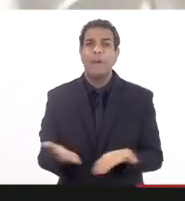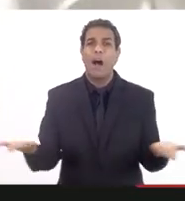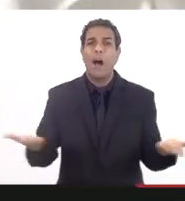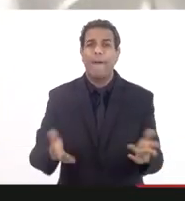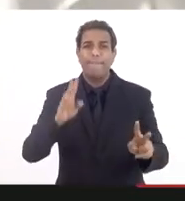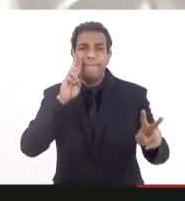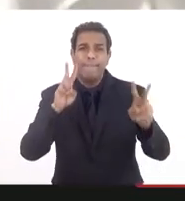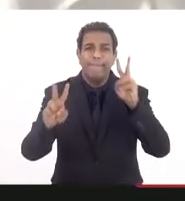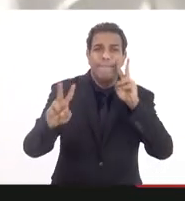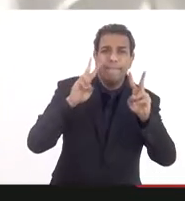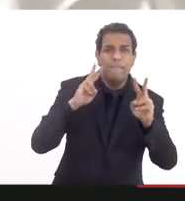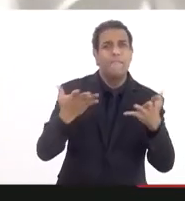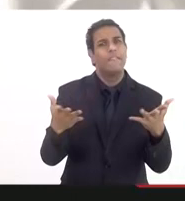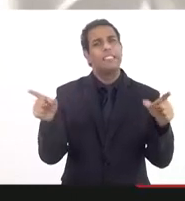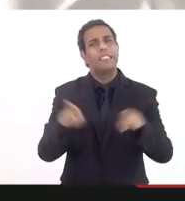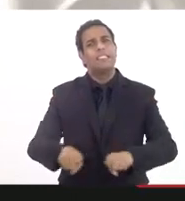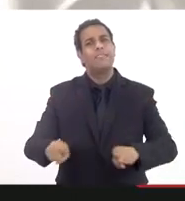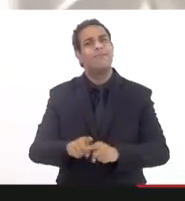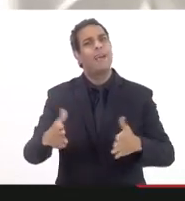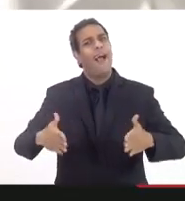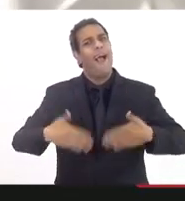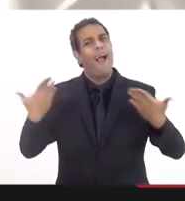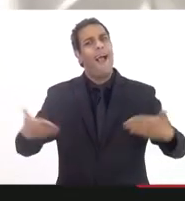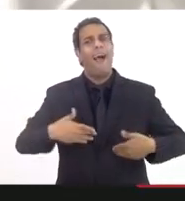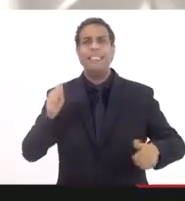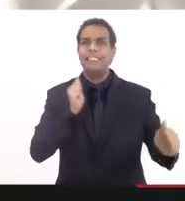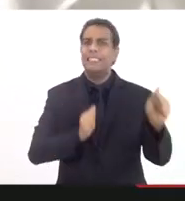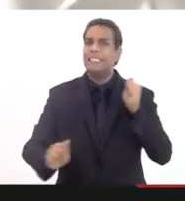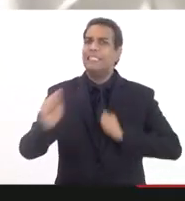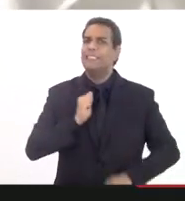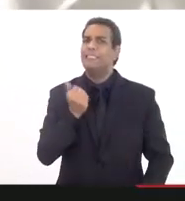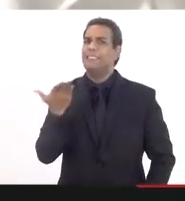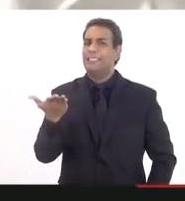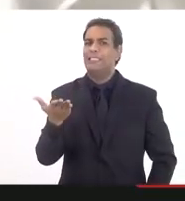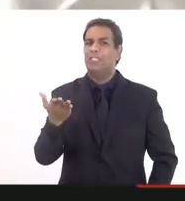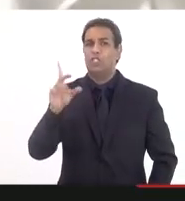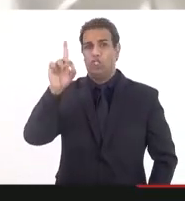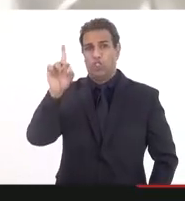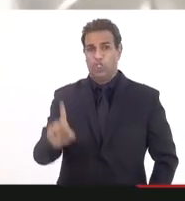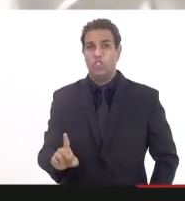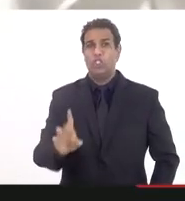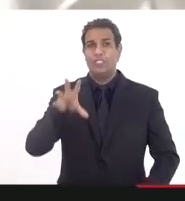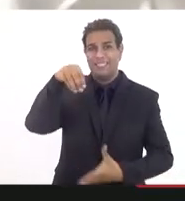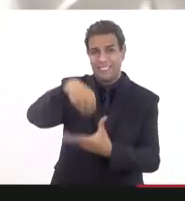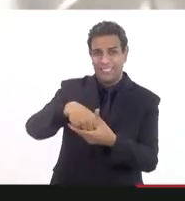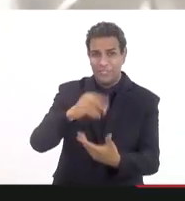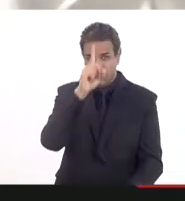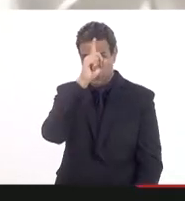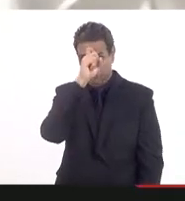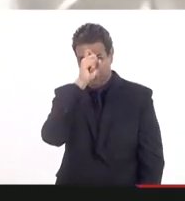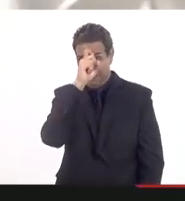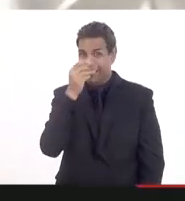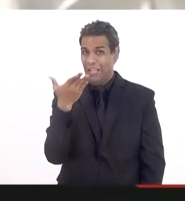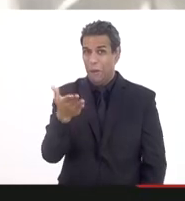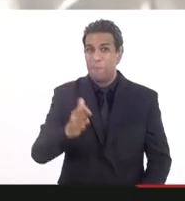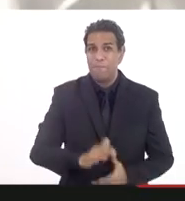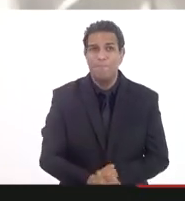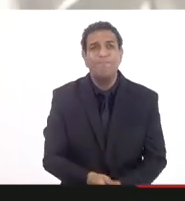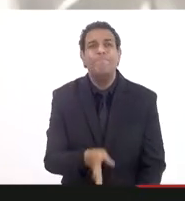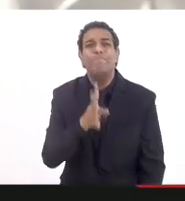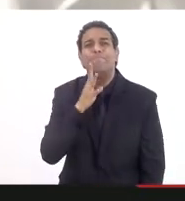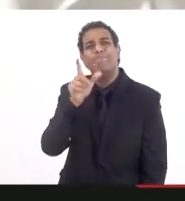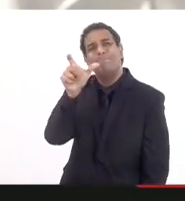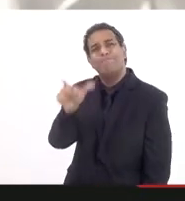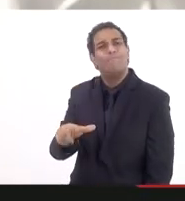aqui, com muita alegria, o diretor do Hospital Estadual Santa Maria, eu queria, então,